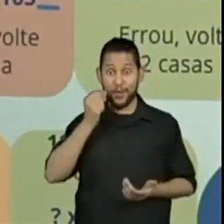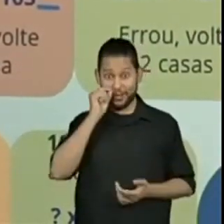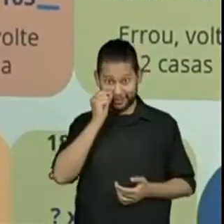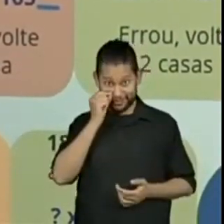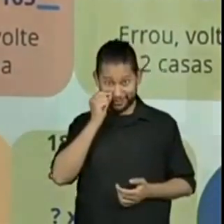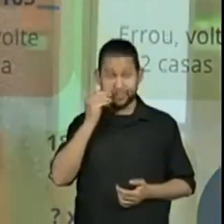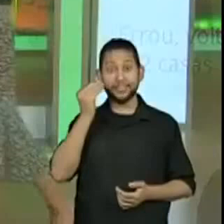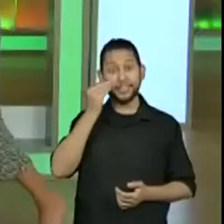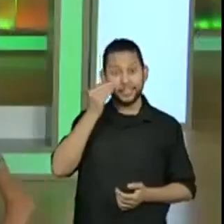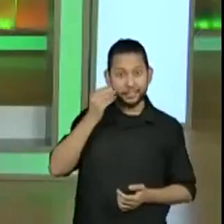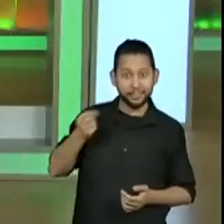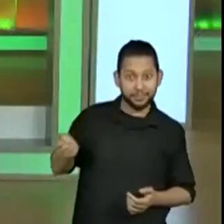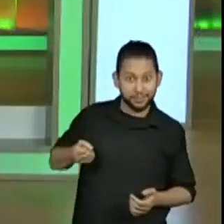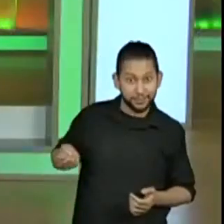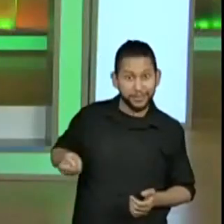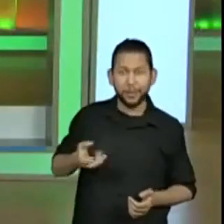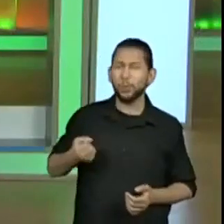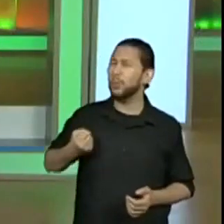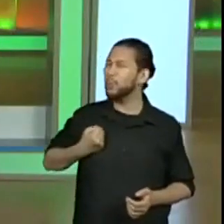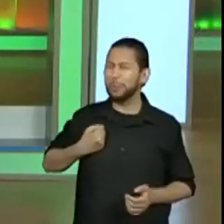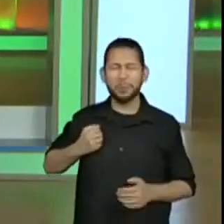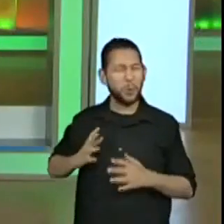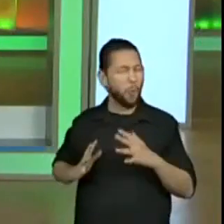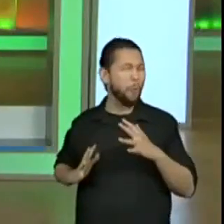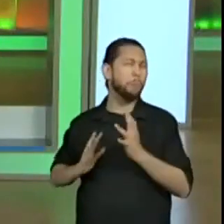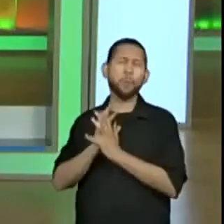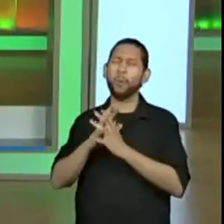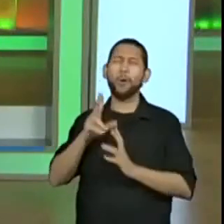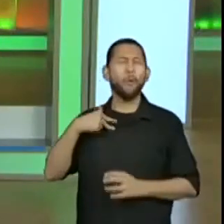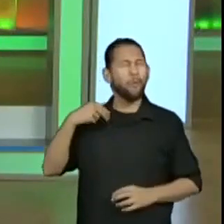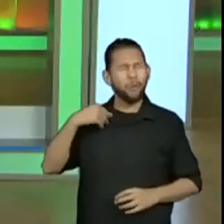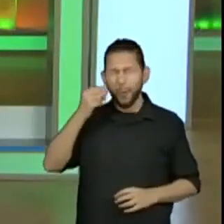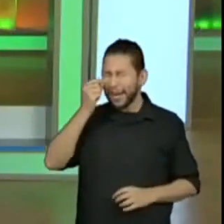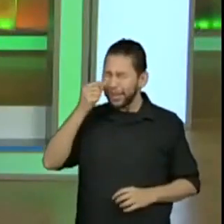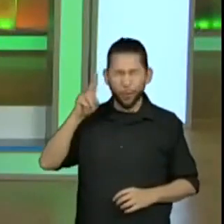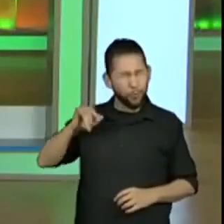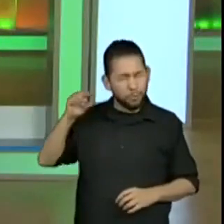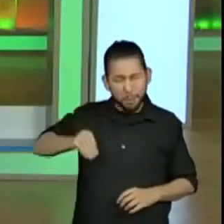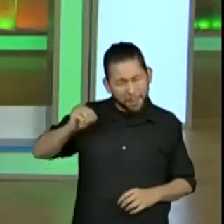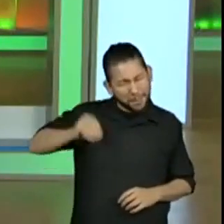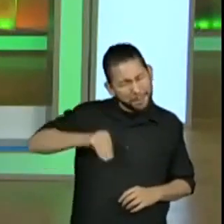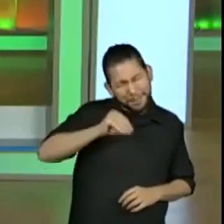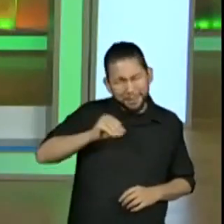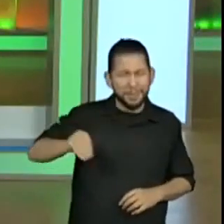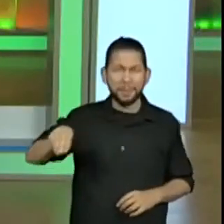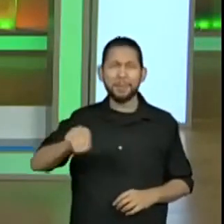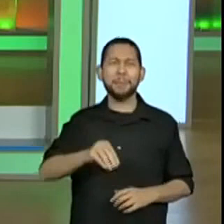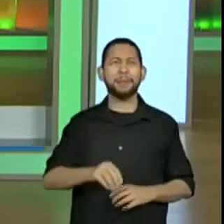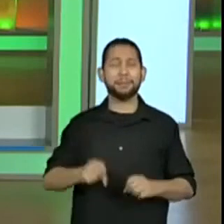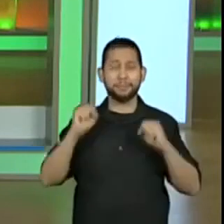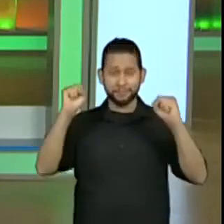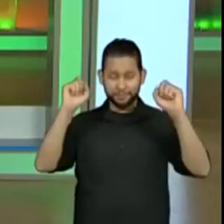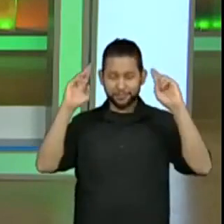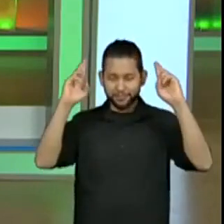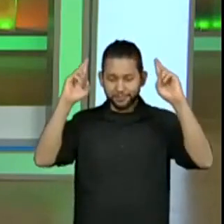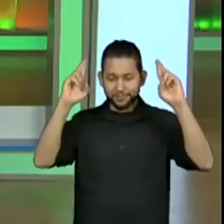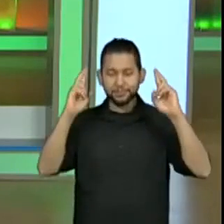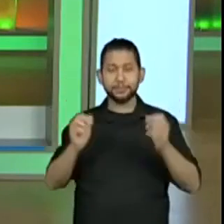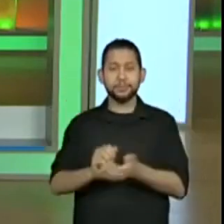agora vai tirar um número muito bom que vai fazer ela andar um monte de casa. Com certeza, olha lá. Torce por mim,